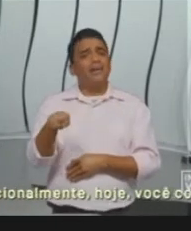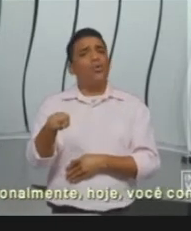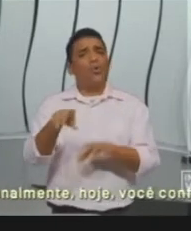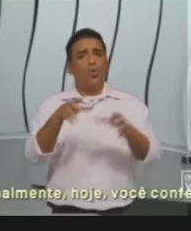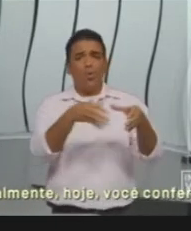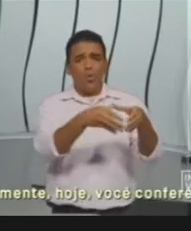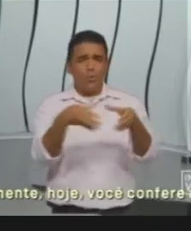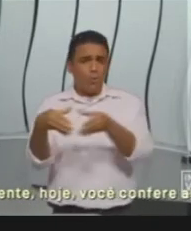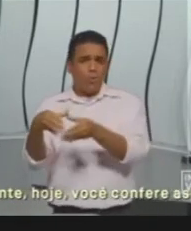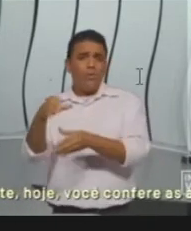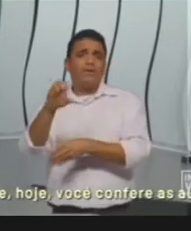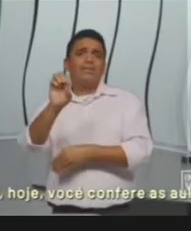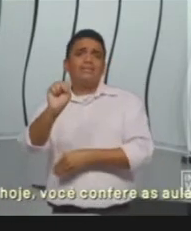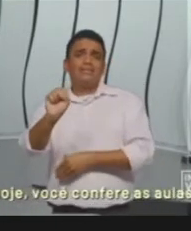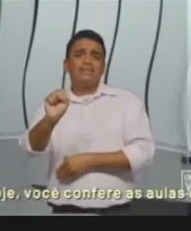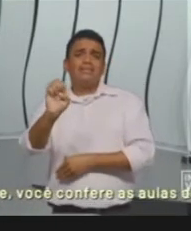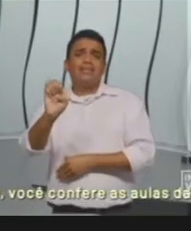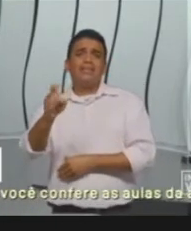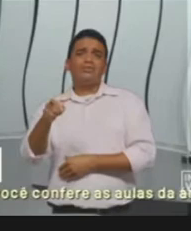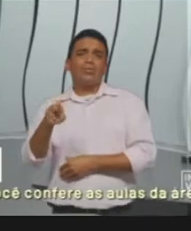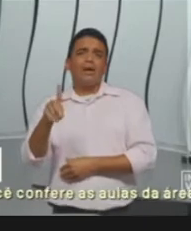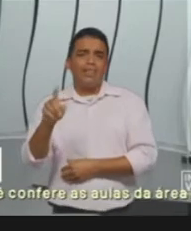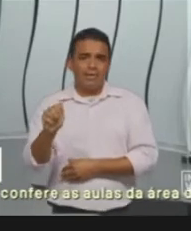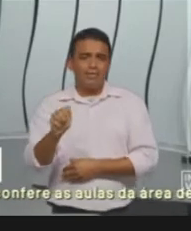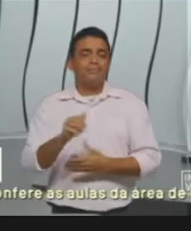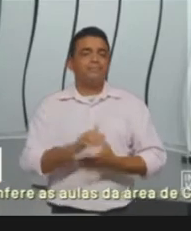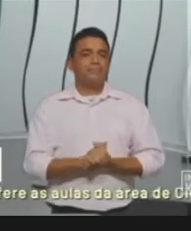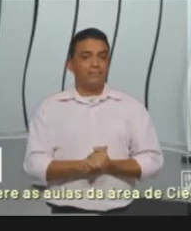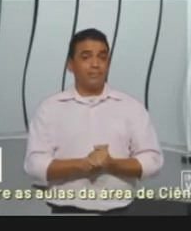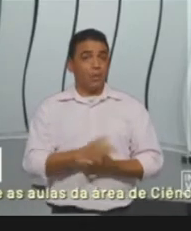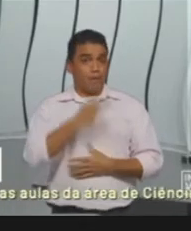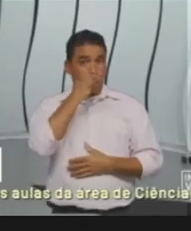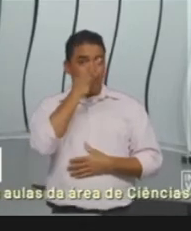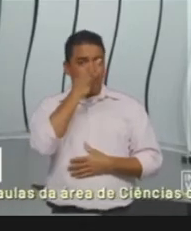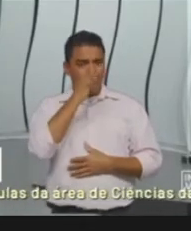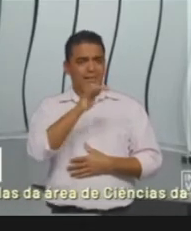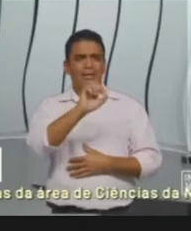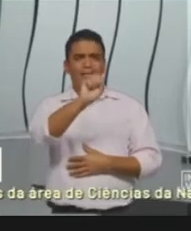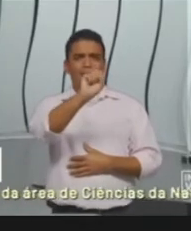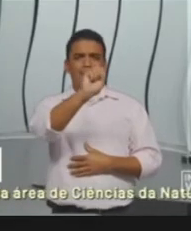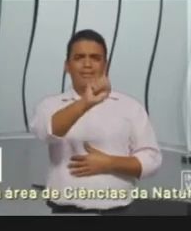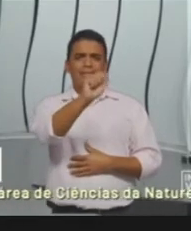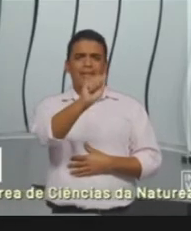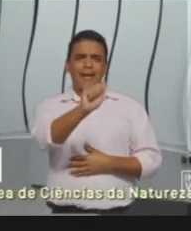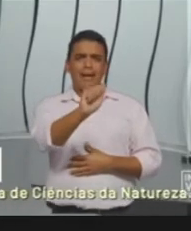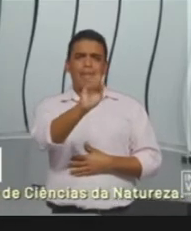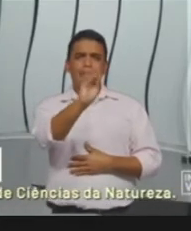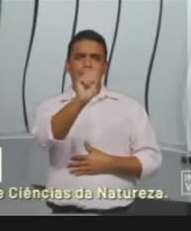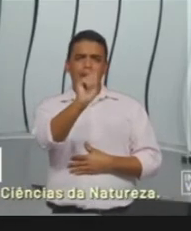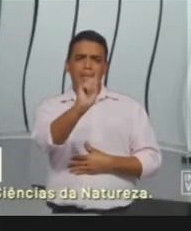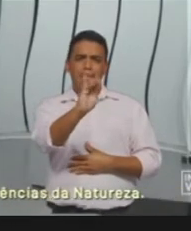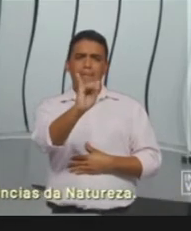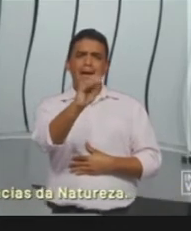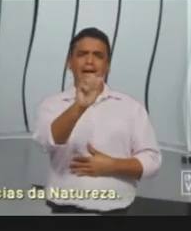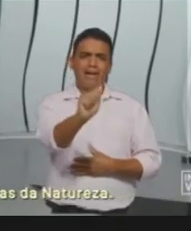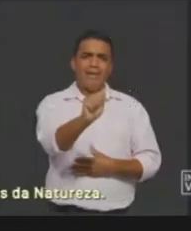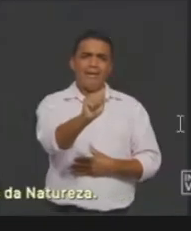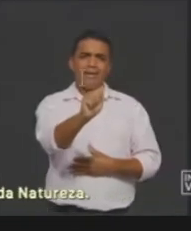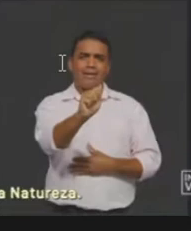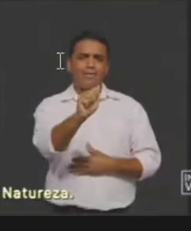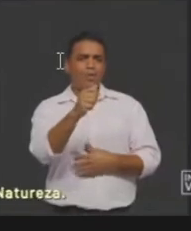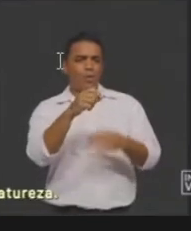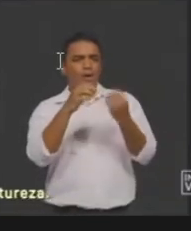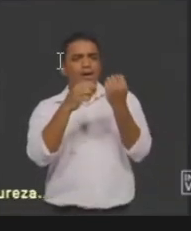aqui numa fotografia de uma samambaia, é muito comum a gente ver esses esporos aí, ó, no fundinho da samambaia. Aqui que monte de esporo,